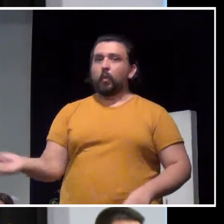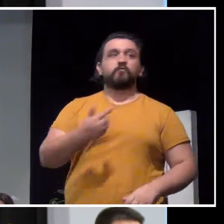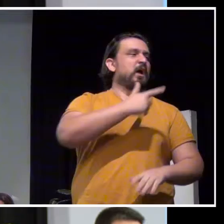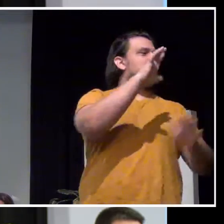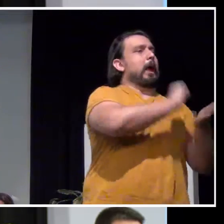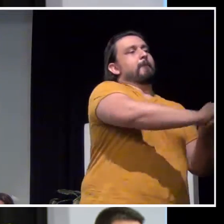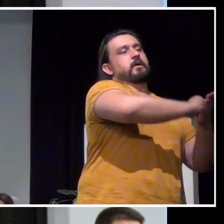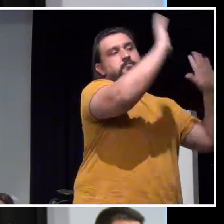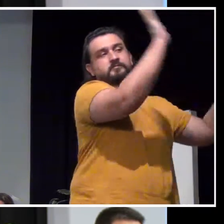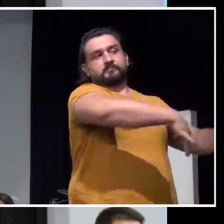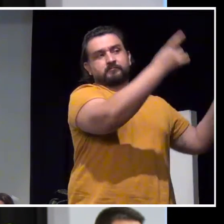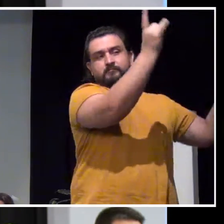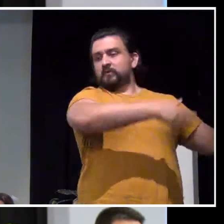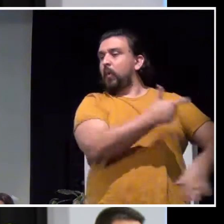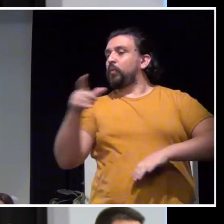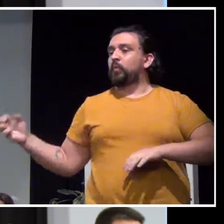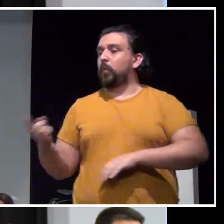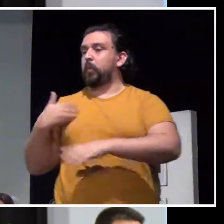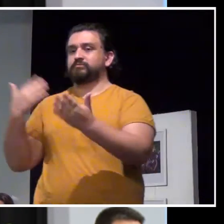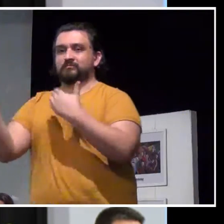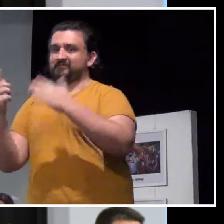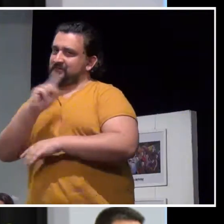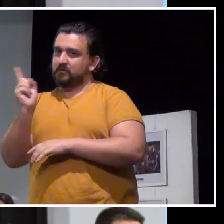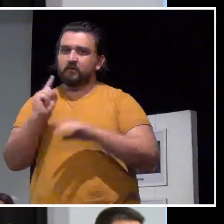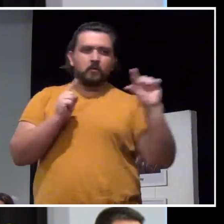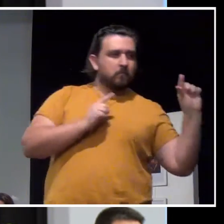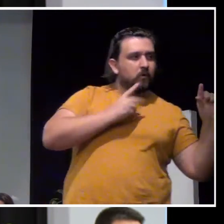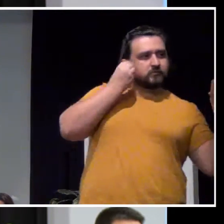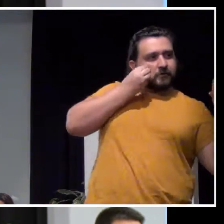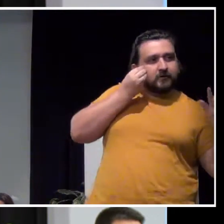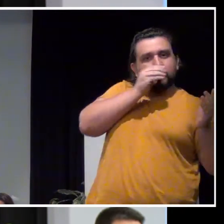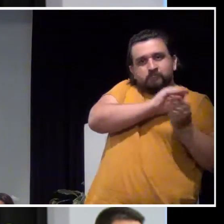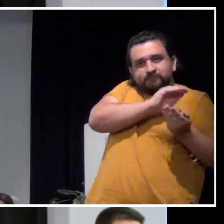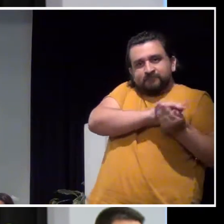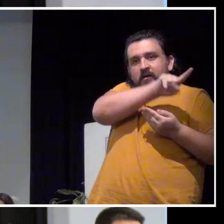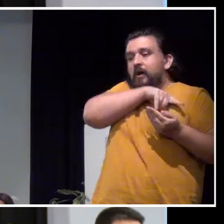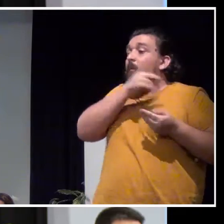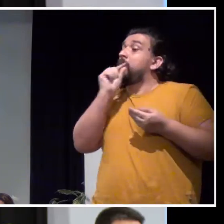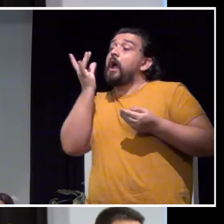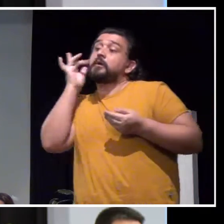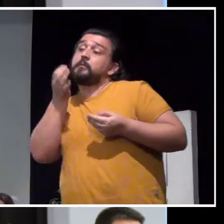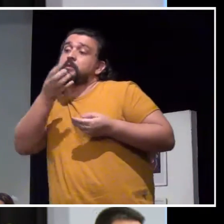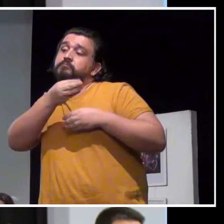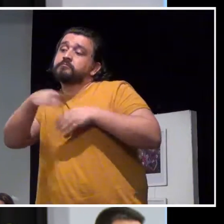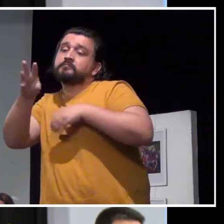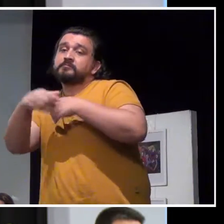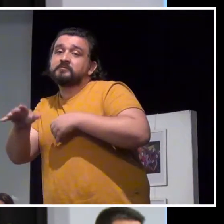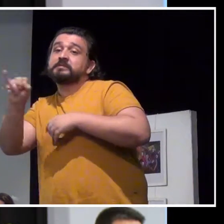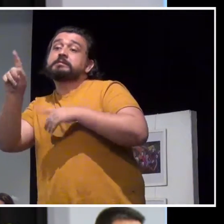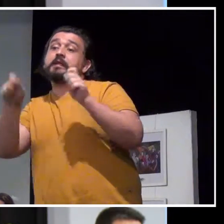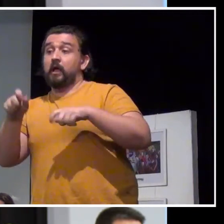Não precisa a gente partir do zero. Já tem alguma estrutura com essa experiência toda. Eu já posso dizer,